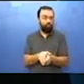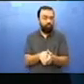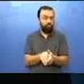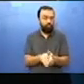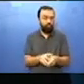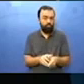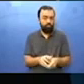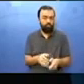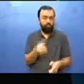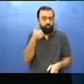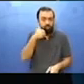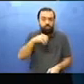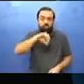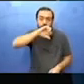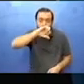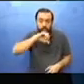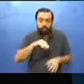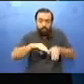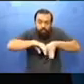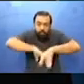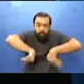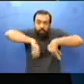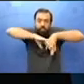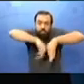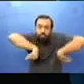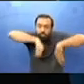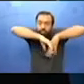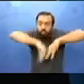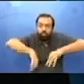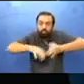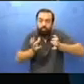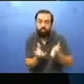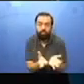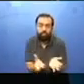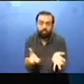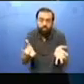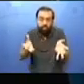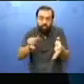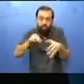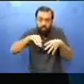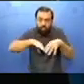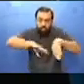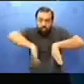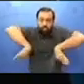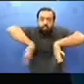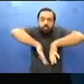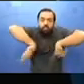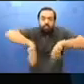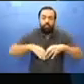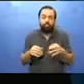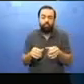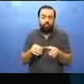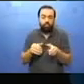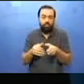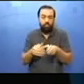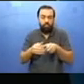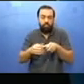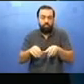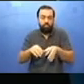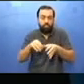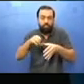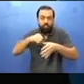que está com os ovinhos, cava a areia, abre buracos na areia com as suas nadadeiras e coloca os ovinhos lá